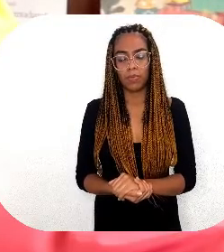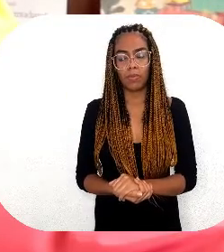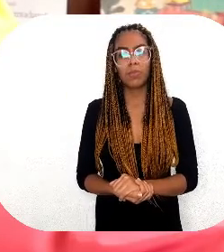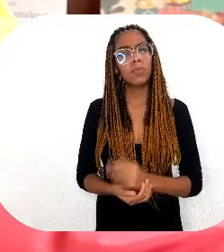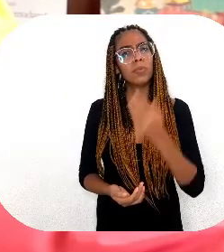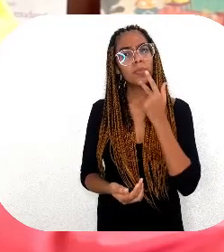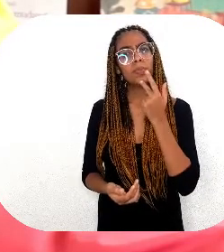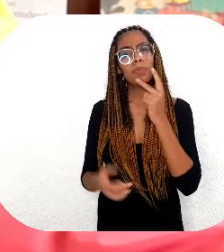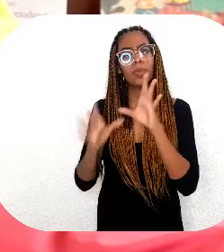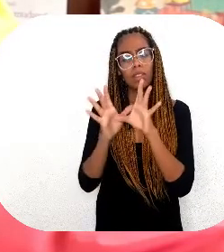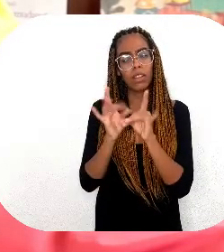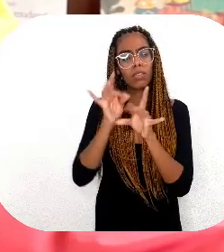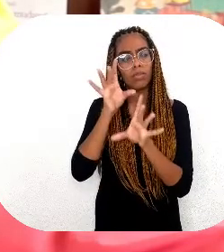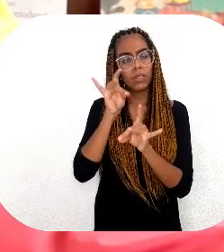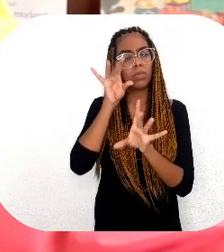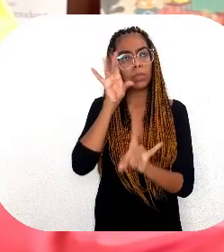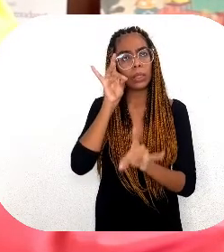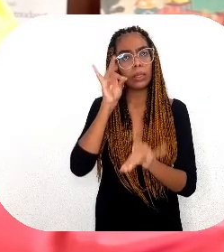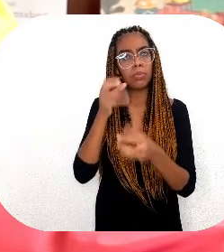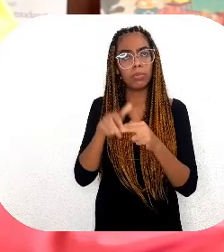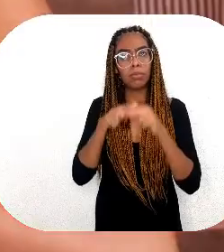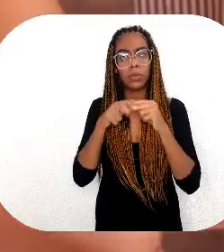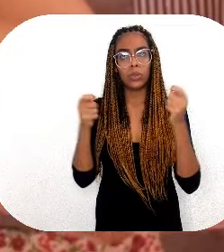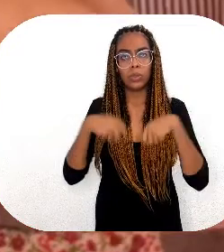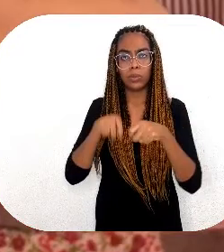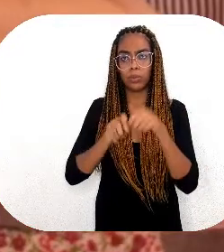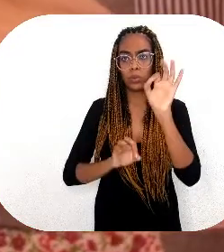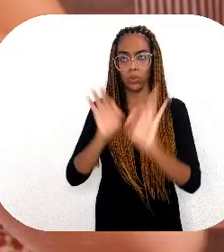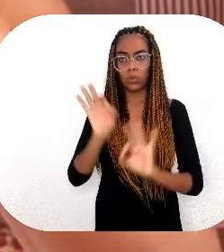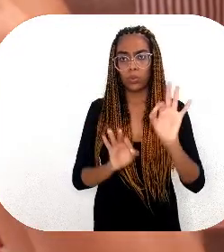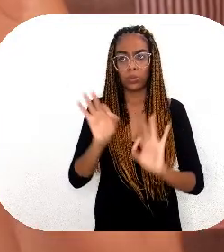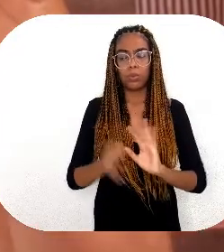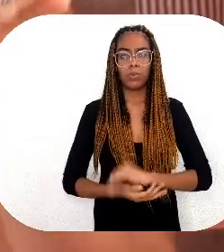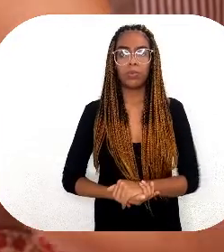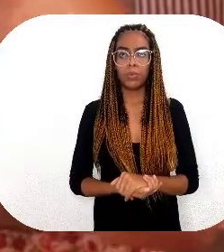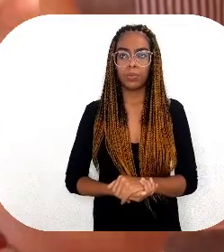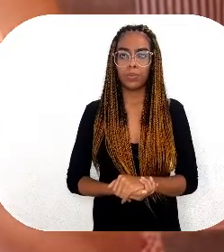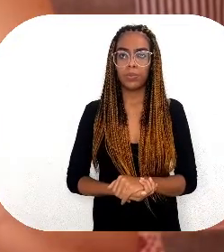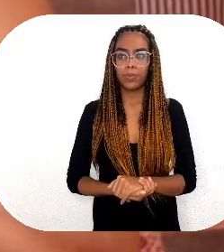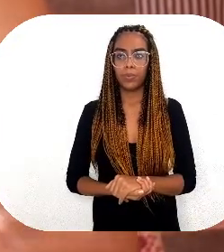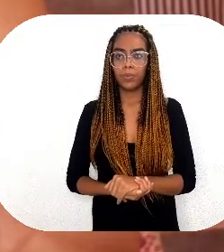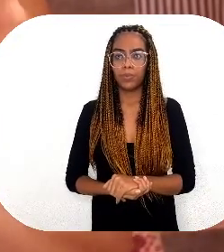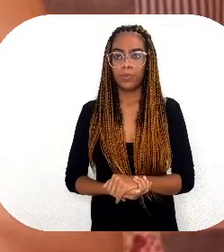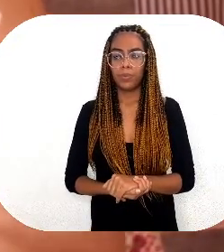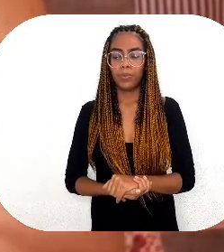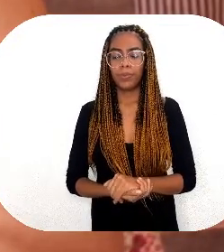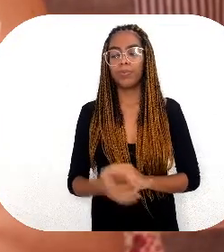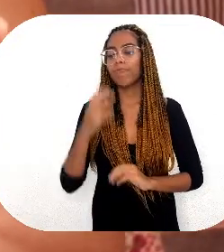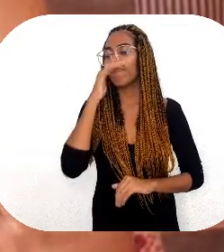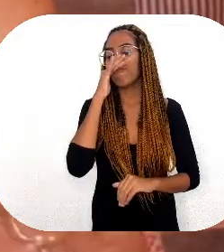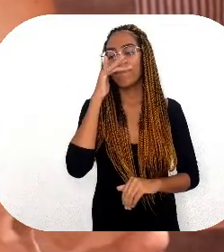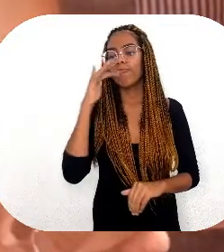Você sabe mesmo fazer isso? Perguntou o gato. O rato então explicou tudo direitinho e eles foram preparar o